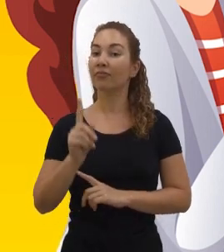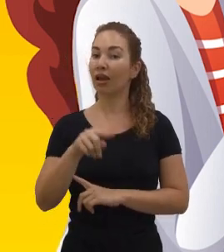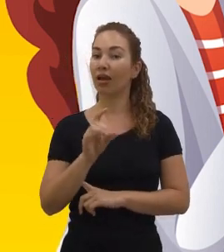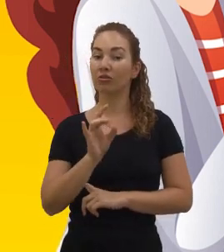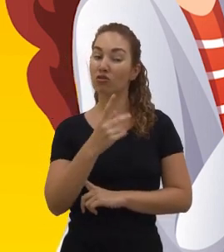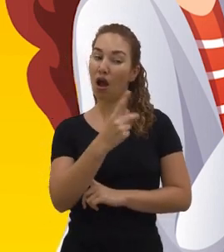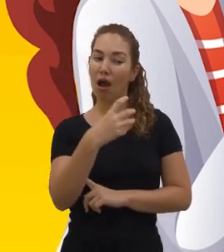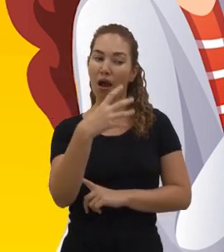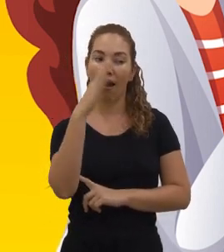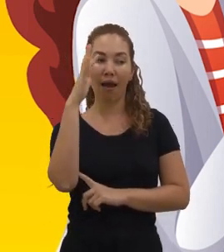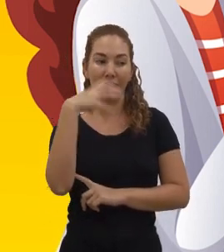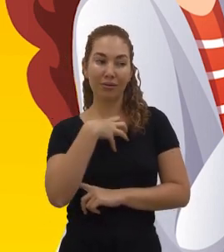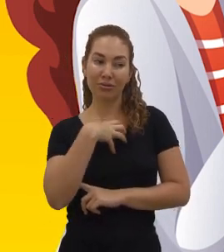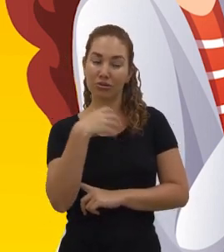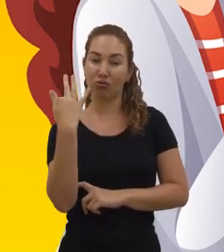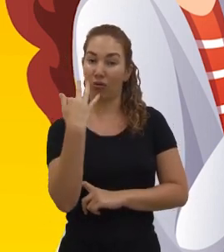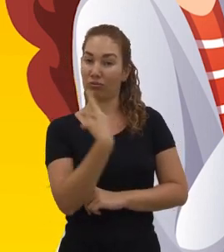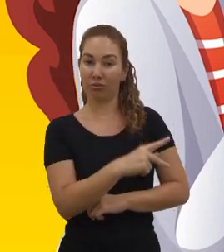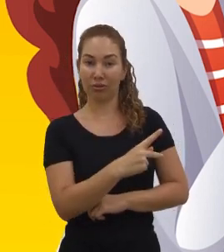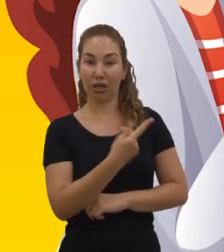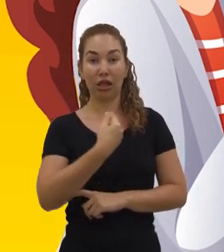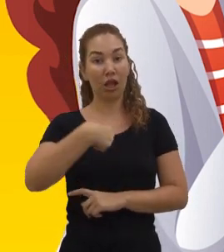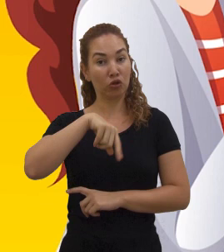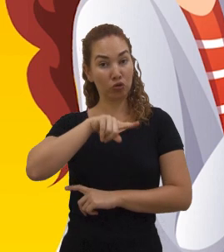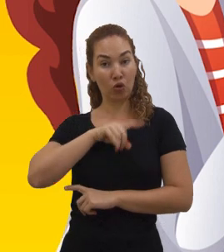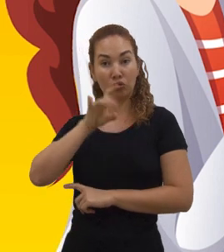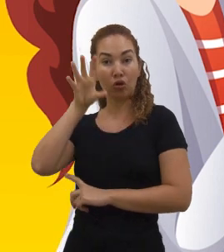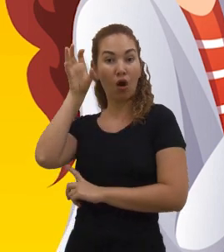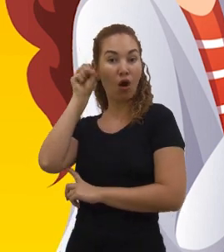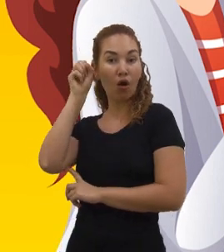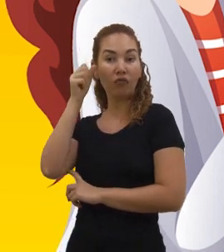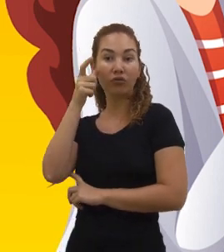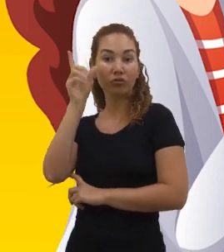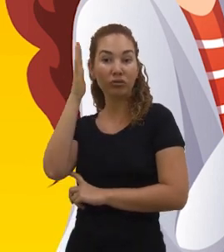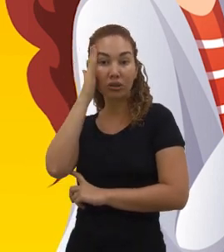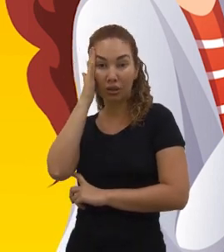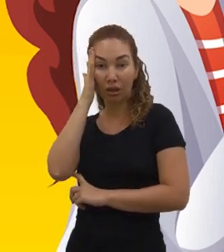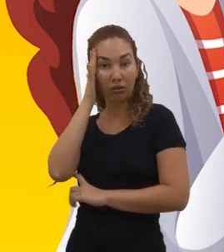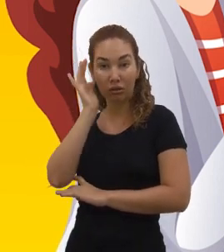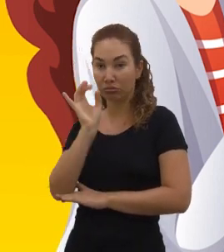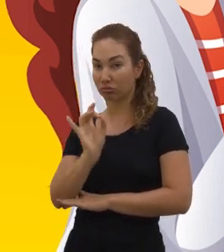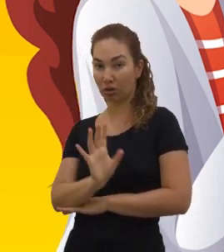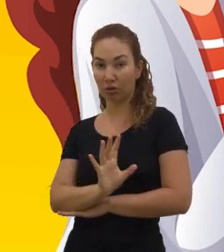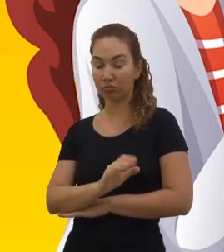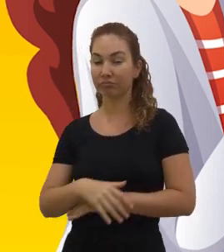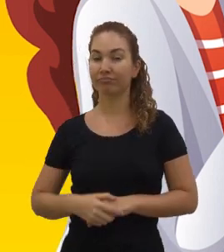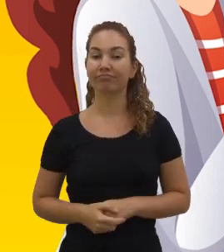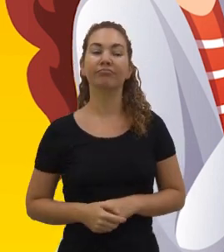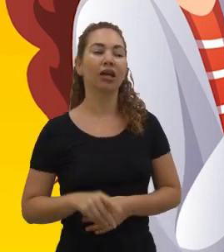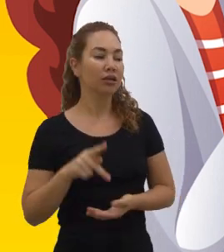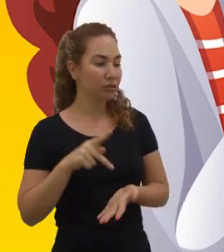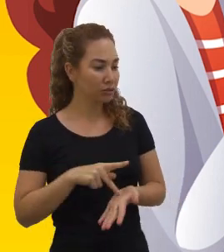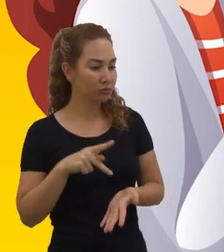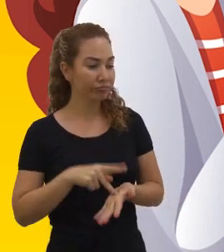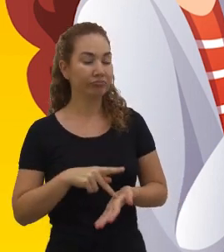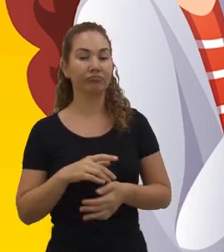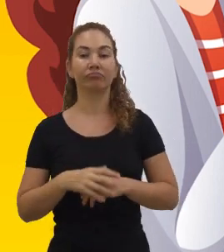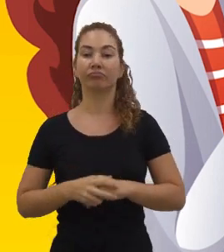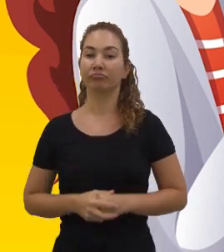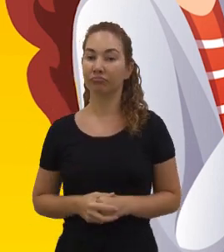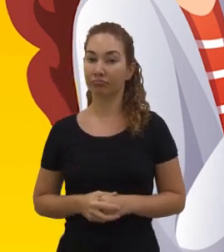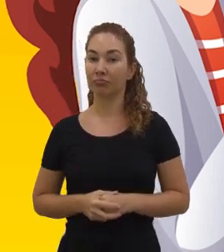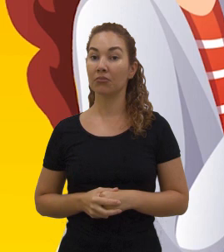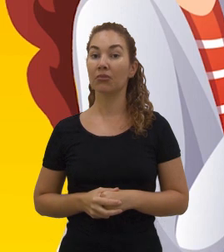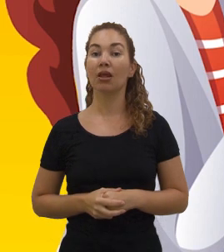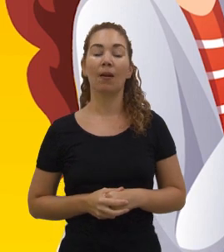Só ela sentiu a dor dela, né? A gente tem que ouvir e conseguir entender isso, né? Exato.